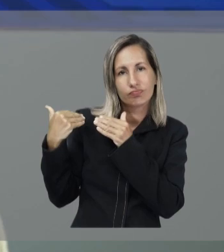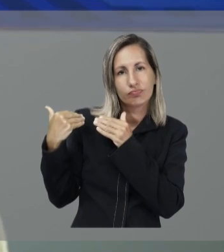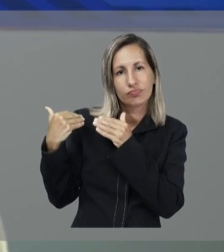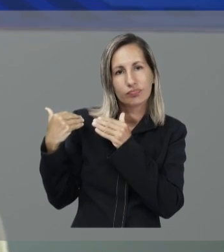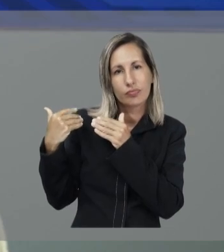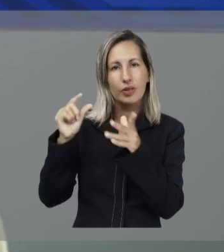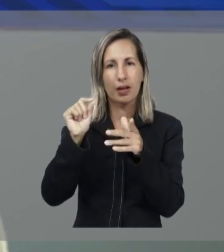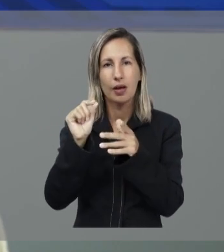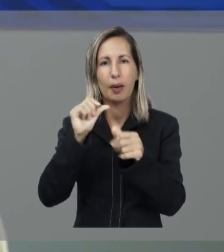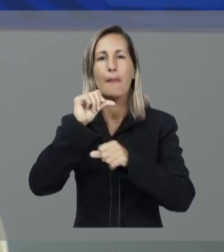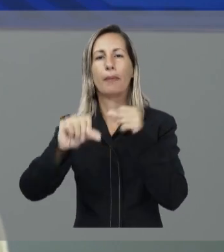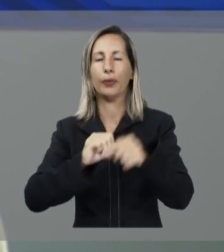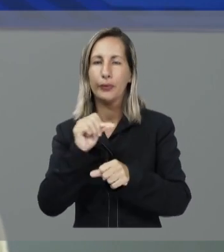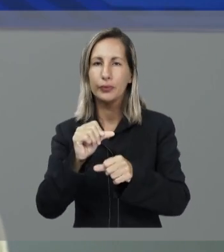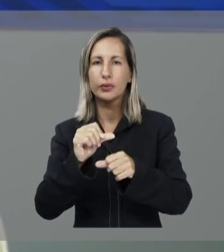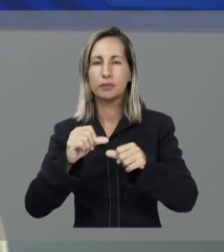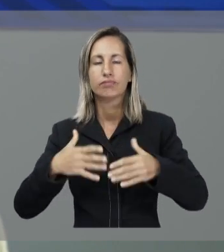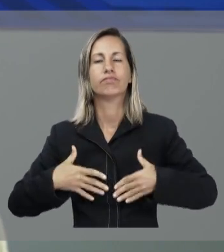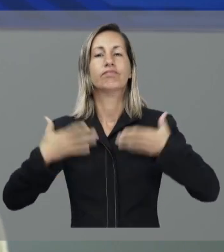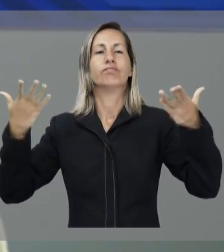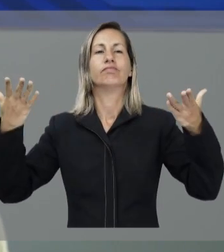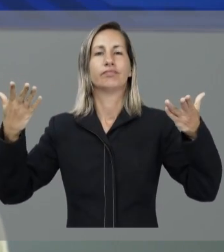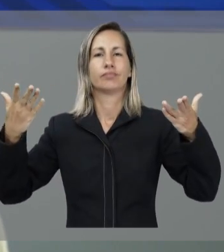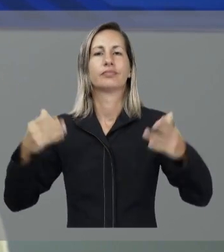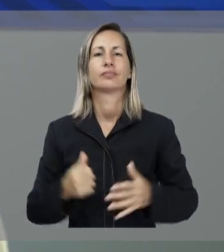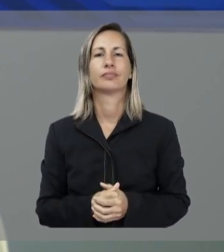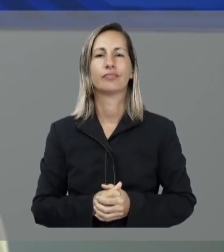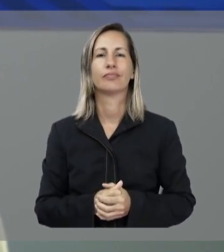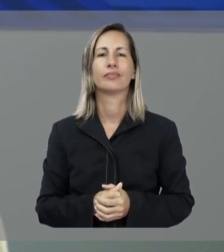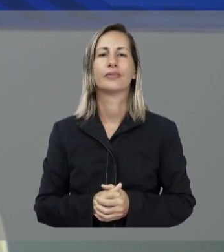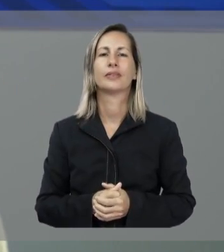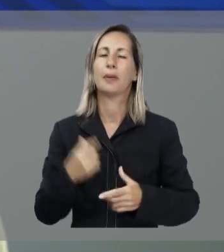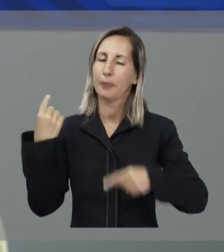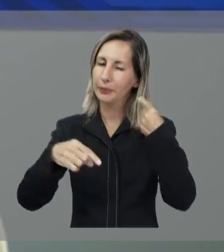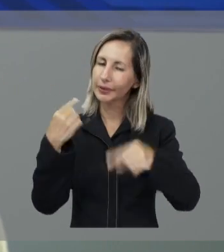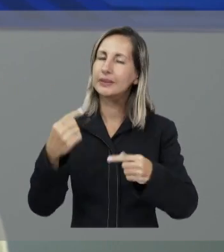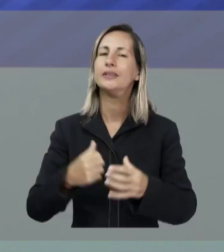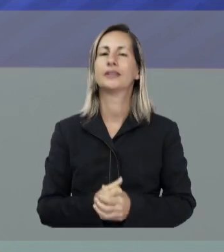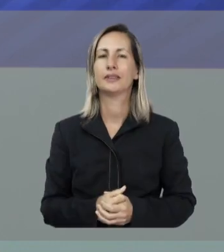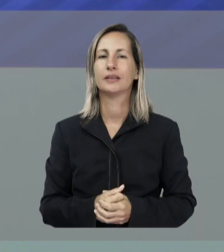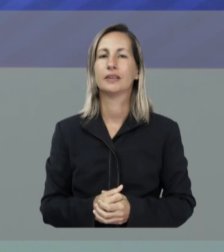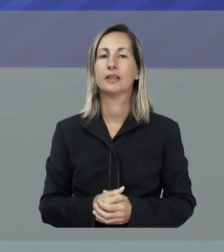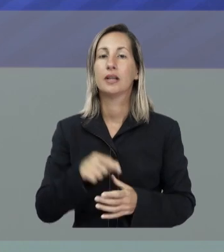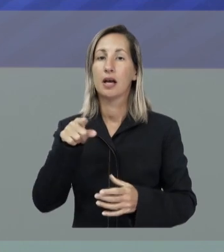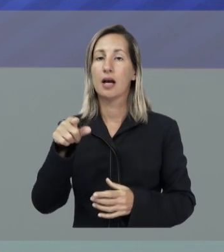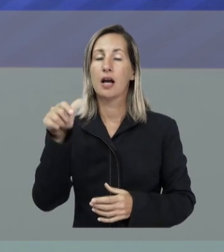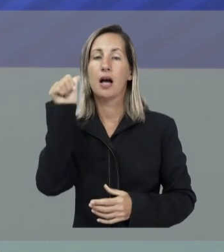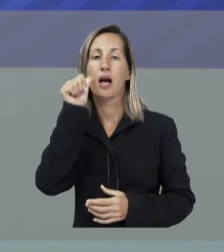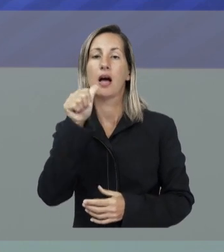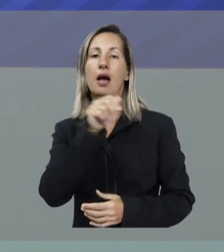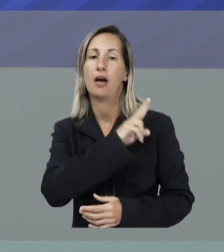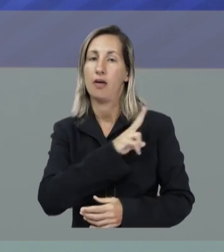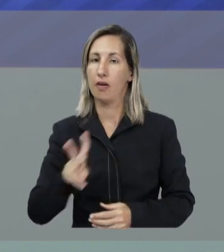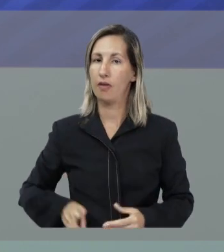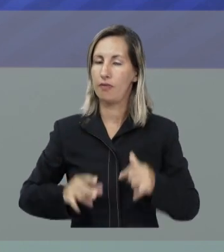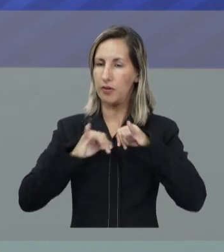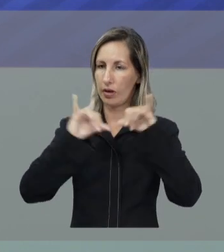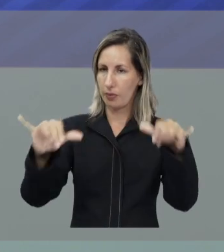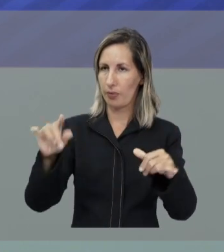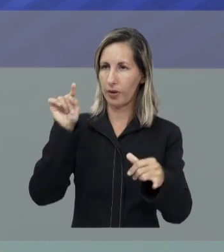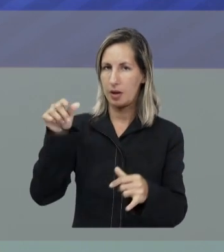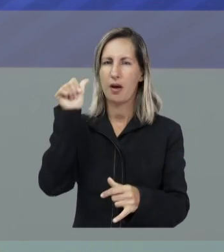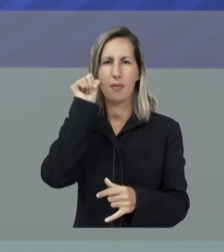tchan a mais e conseguir desbravar, né? Então vamos lá para a política. Vereadora, a senhora falou que a mulher tem